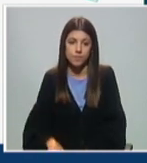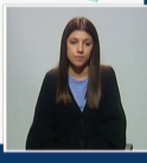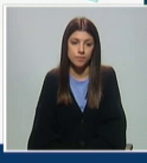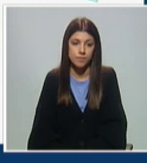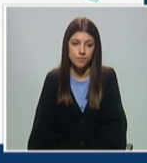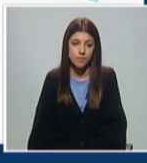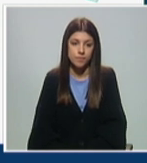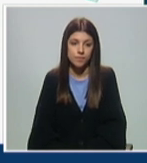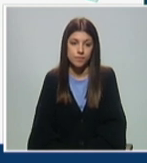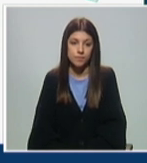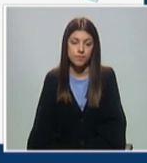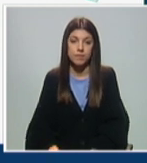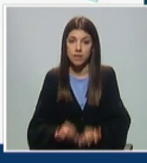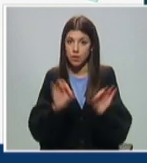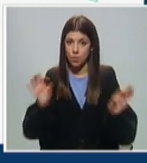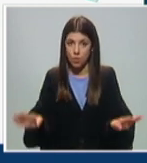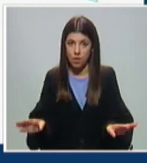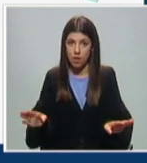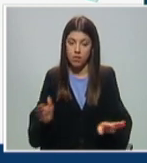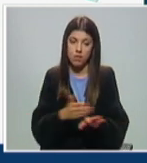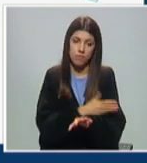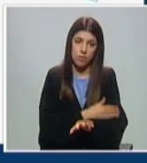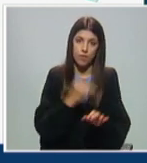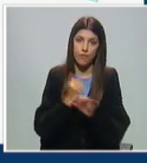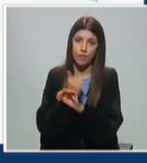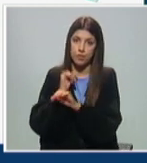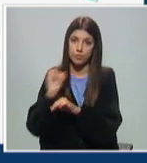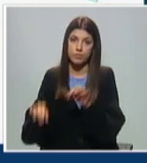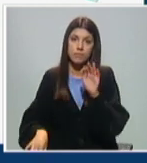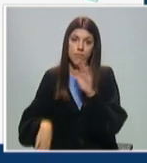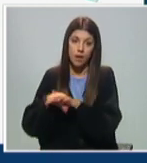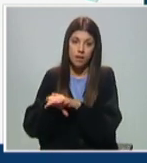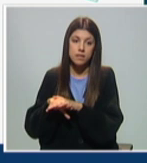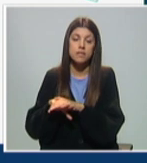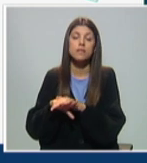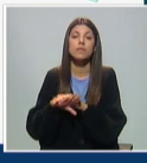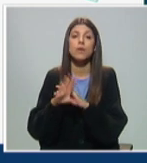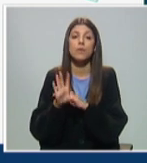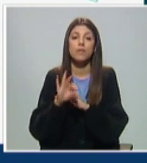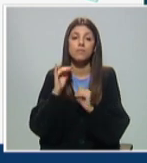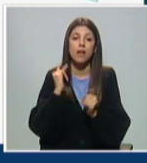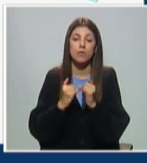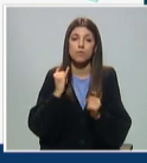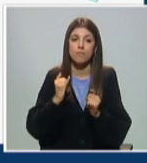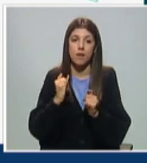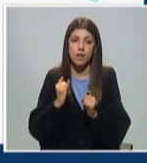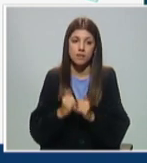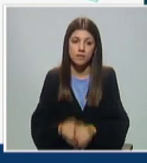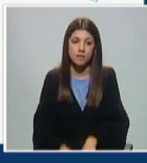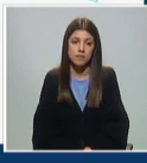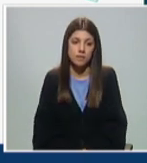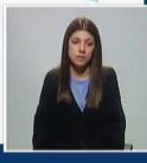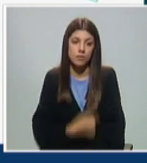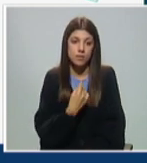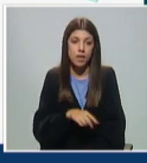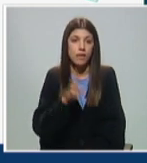tal como há pouco na função máximo, ele selecionou-nos automaticamente para o lado que tinha